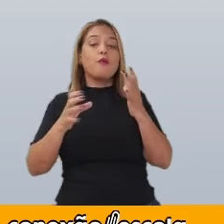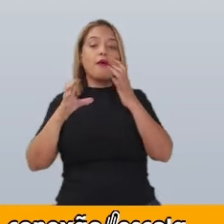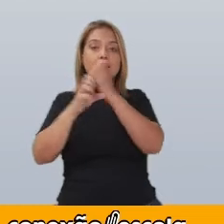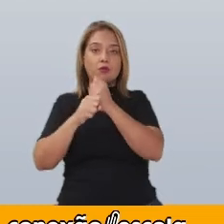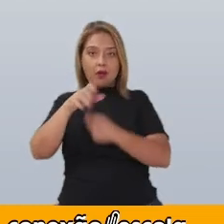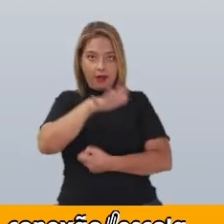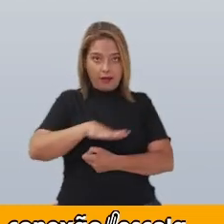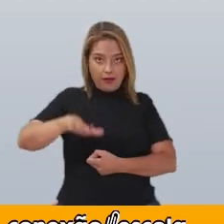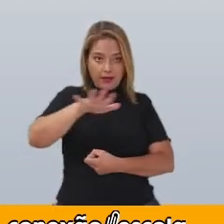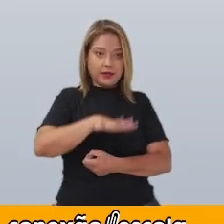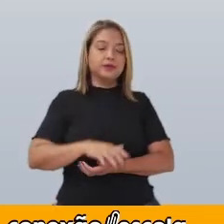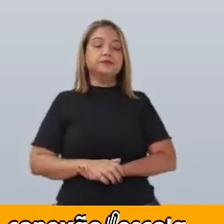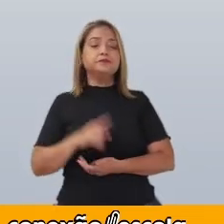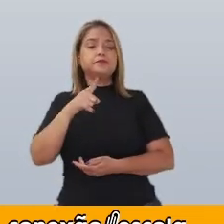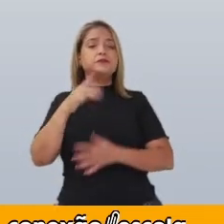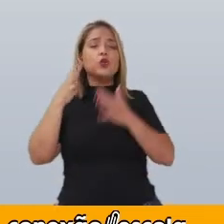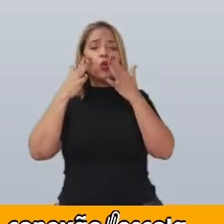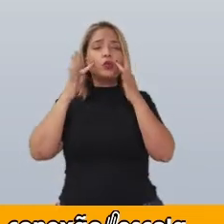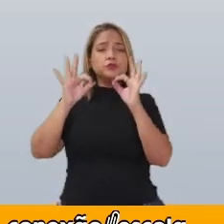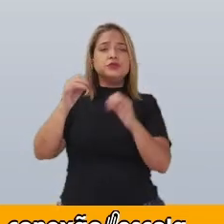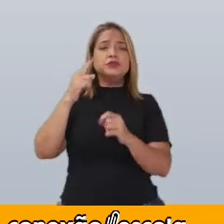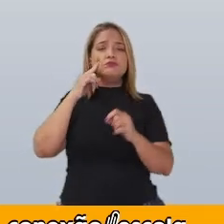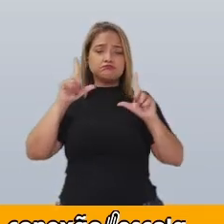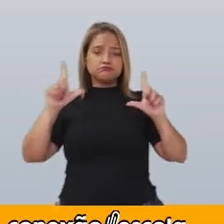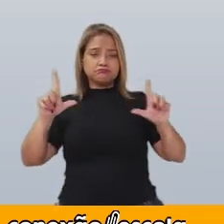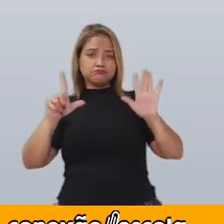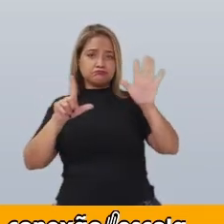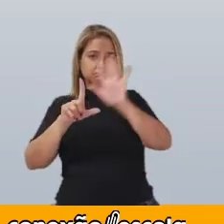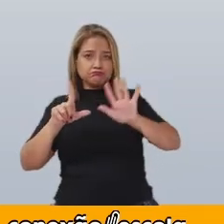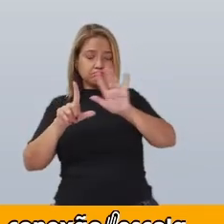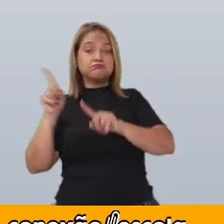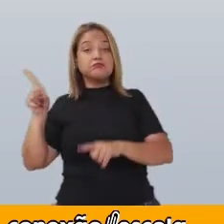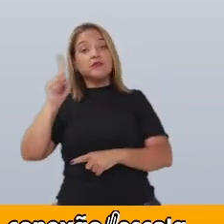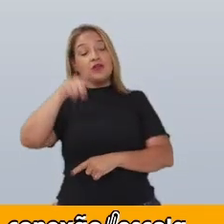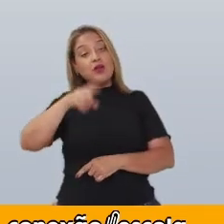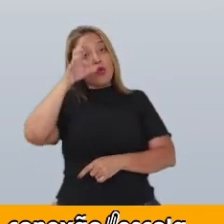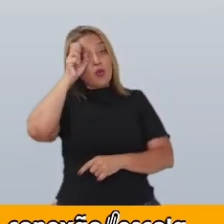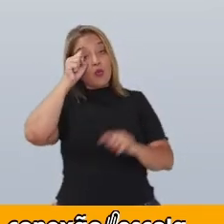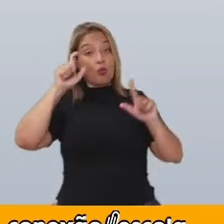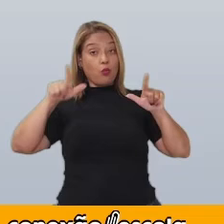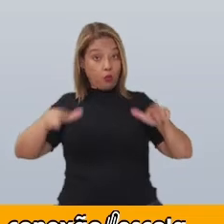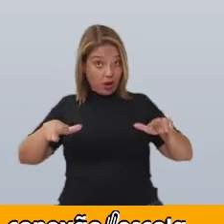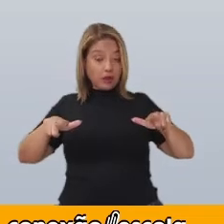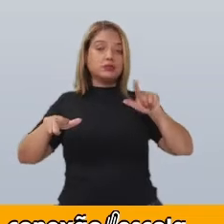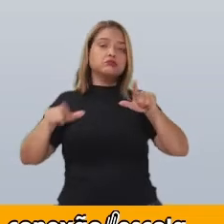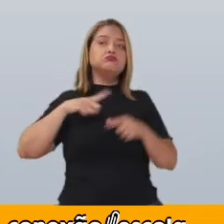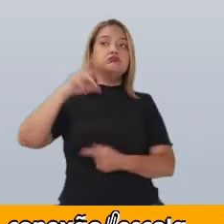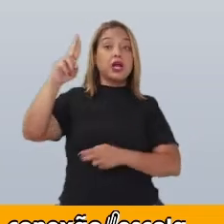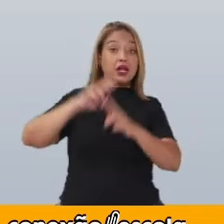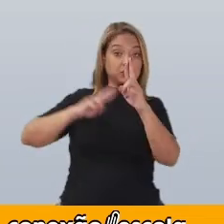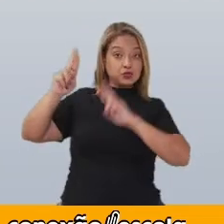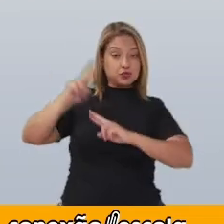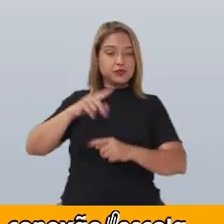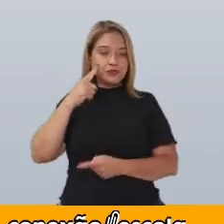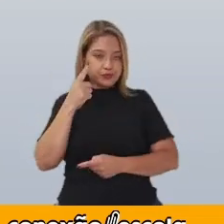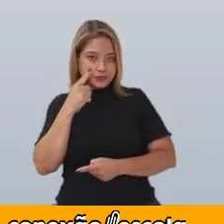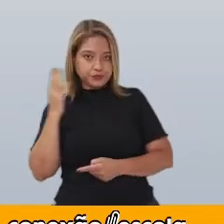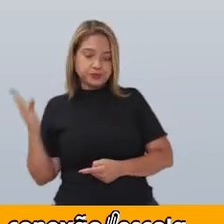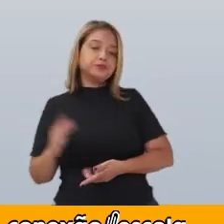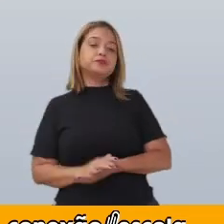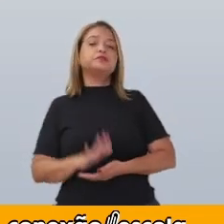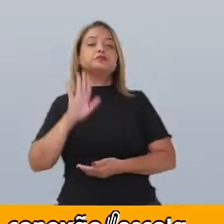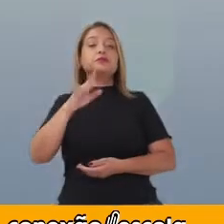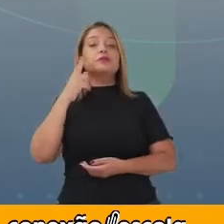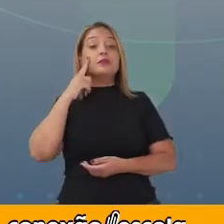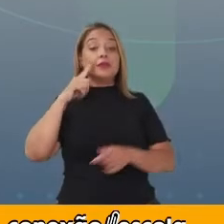área. Observe a planta baixa de uma suíte para respondermos a algumas perguntas. Planta baixa é